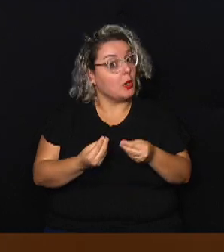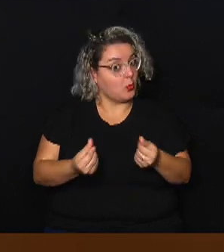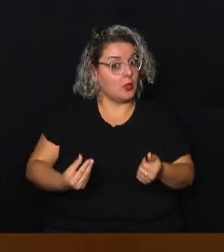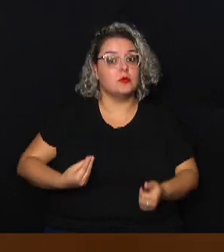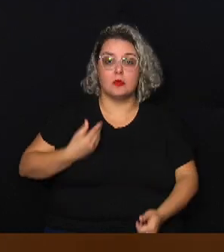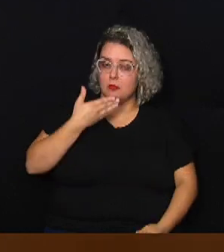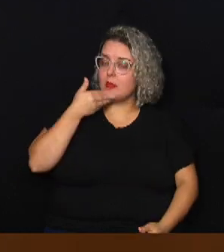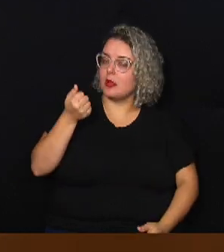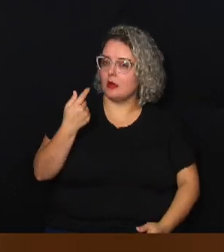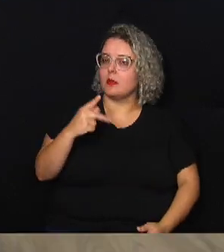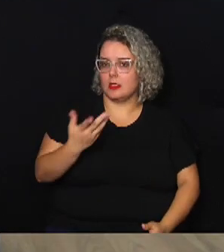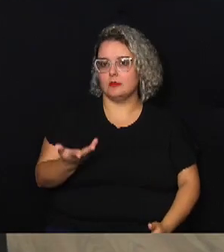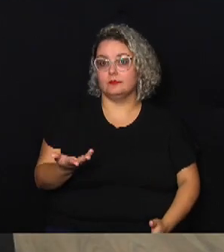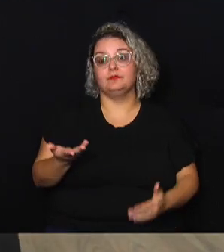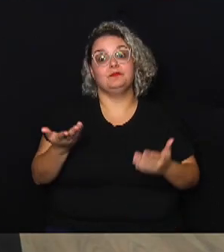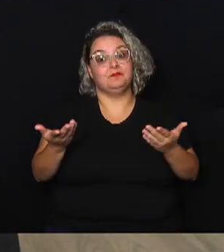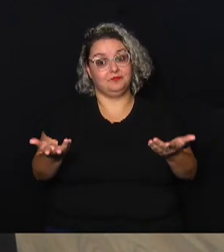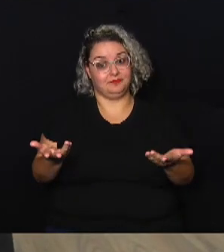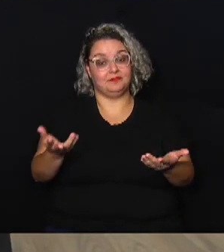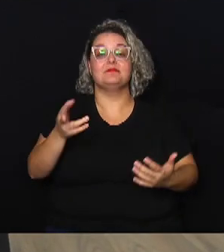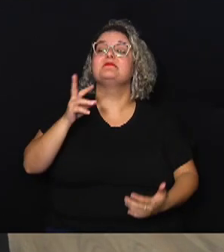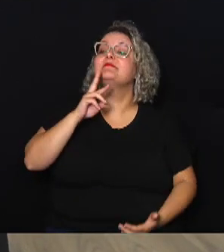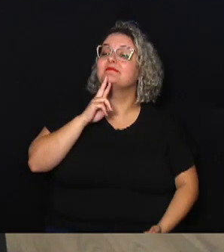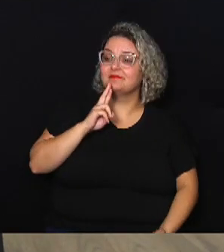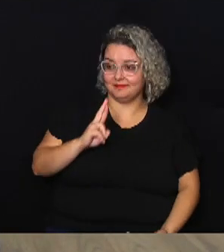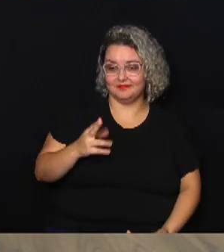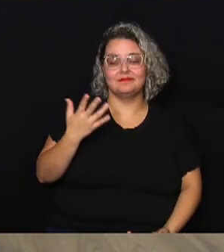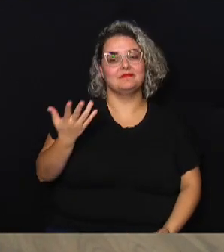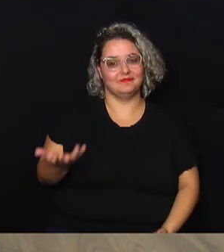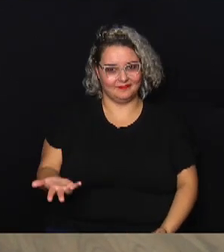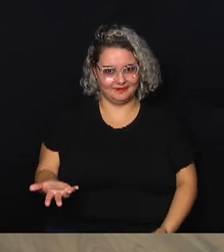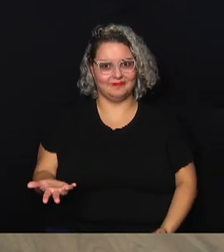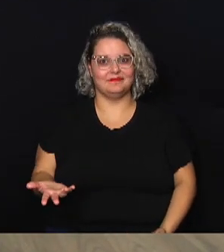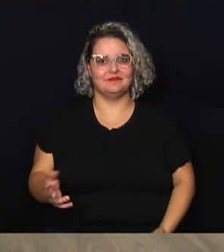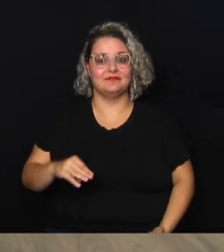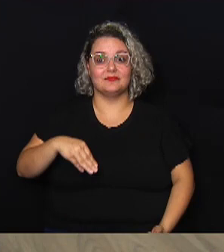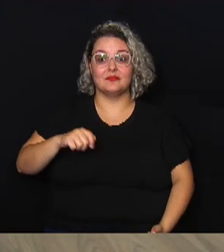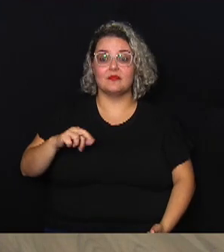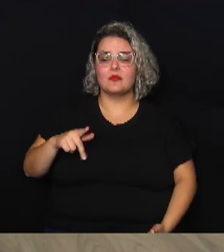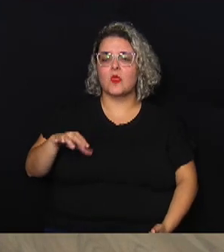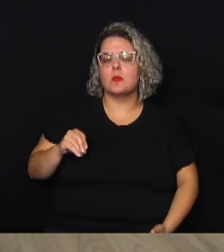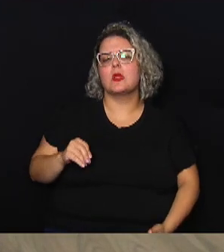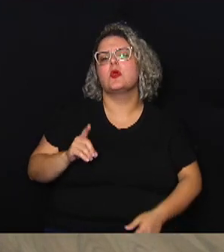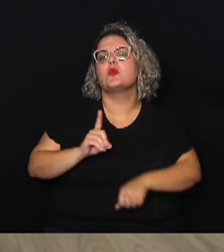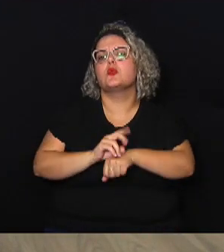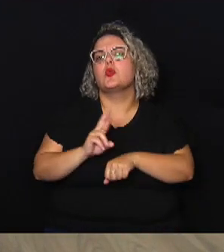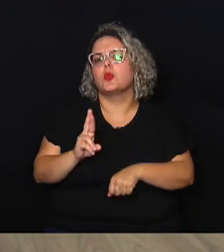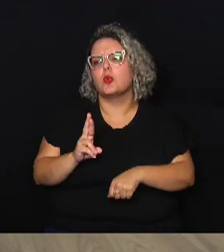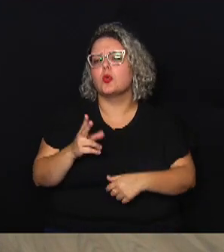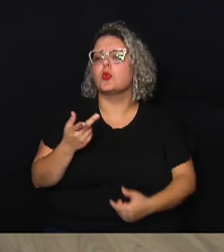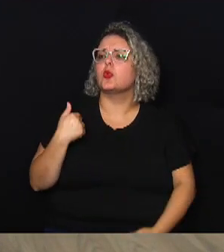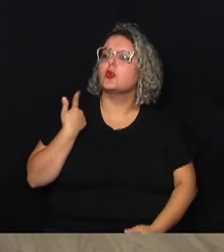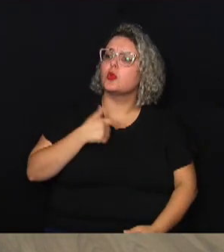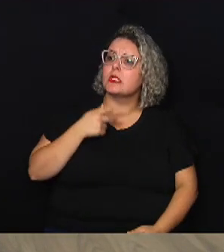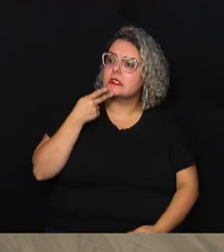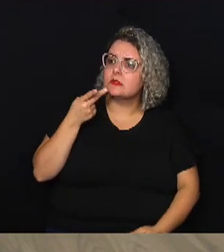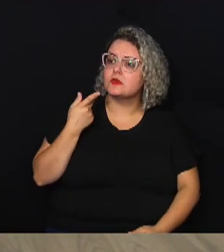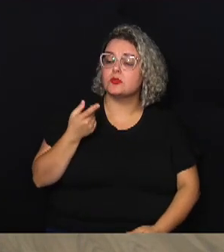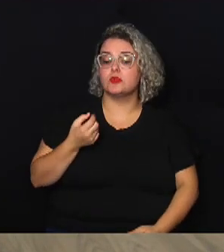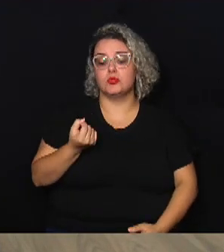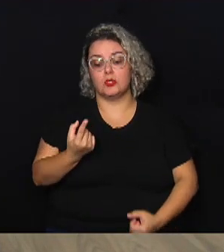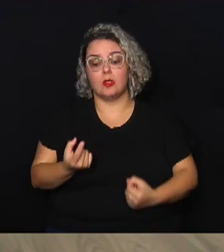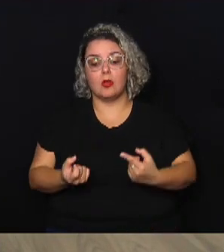ele. Então, a resposta, né, tirando a dúvida do Marcelo. Doutor, a gente está falando aí de alguns cuidados,